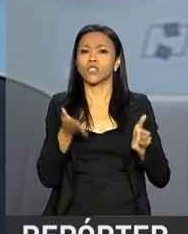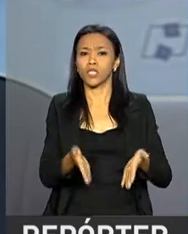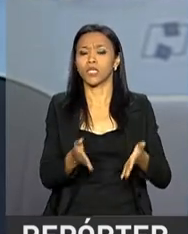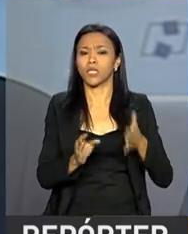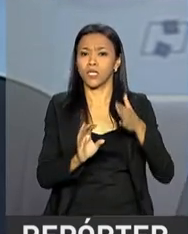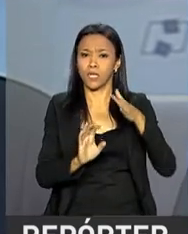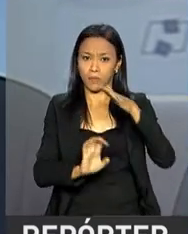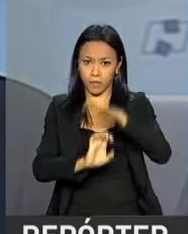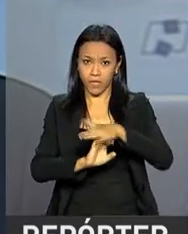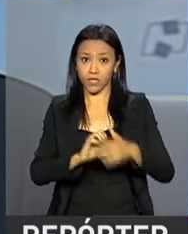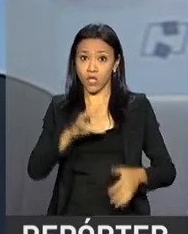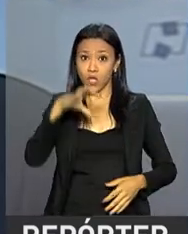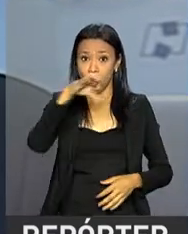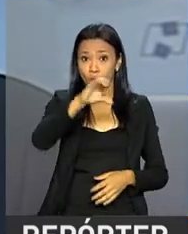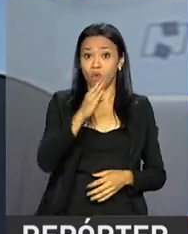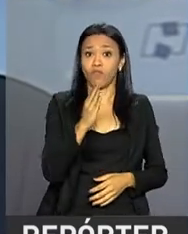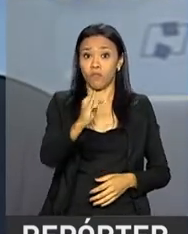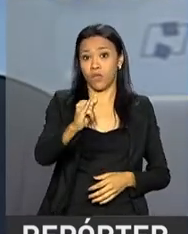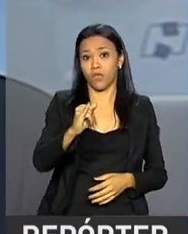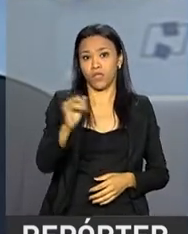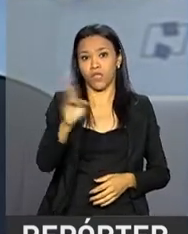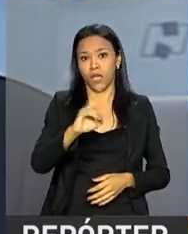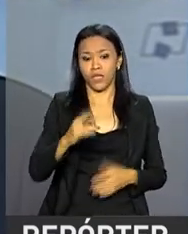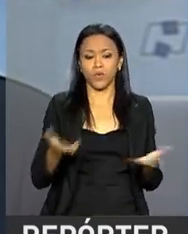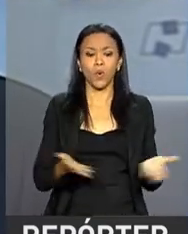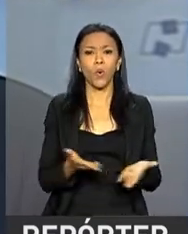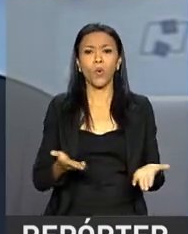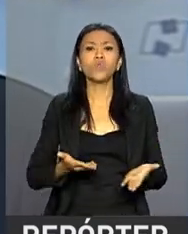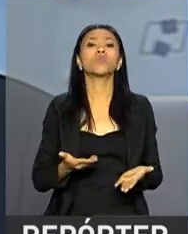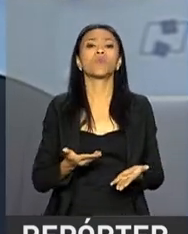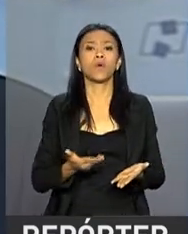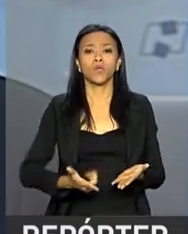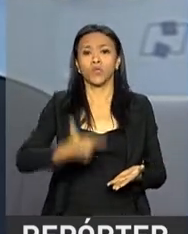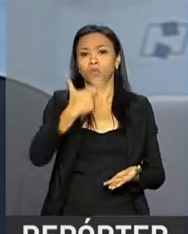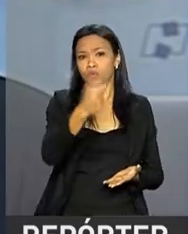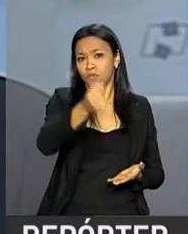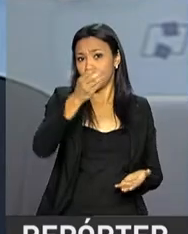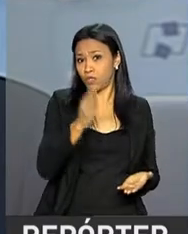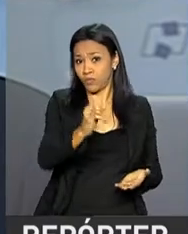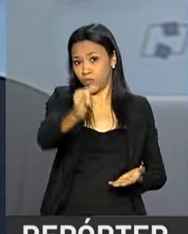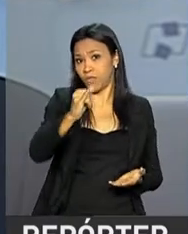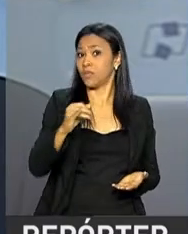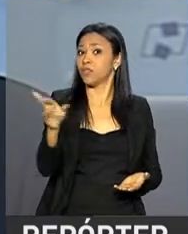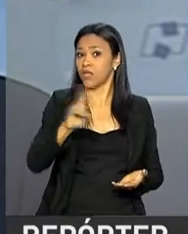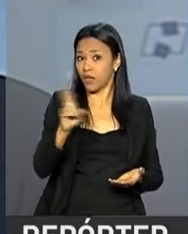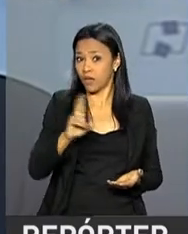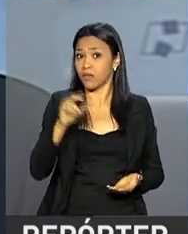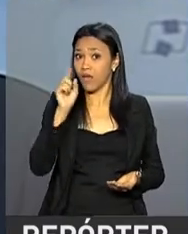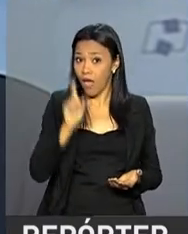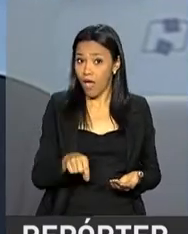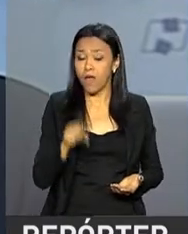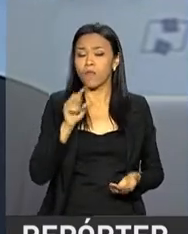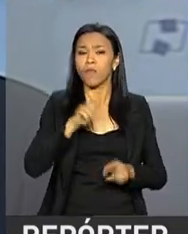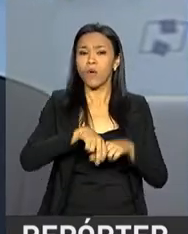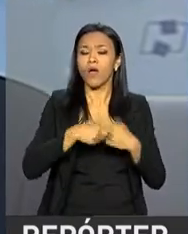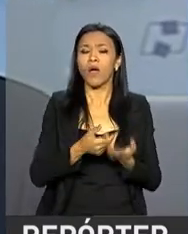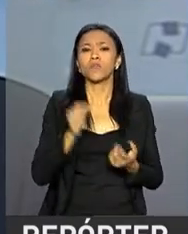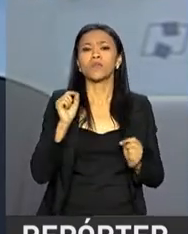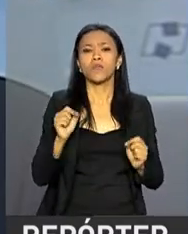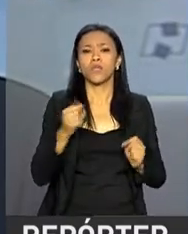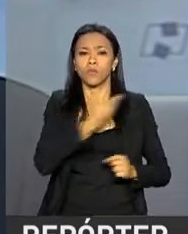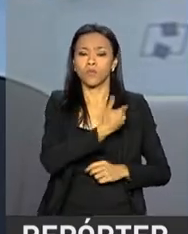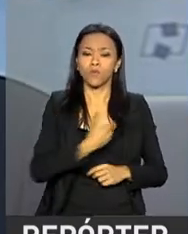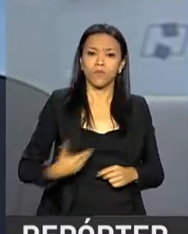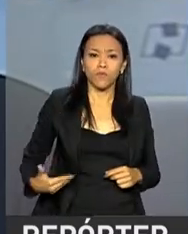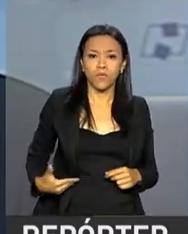9 bilhões de reais e hoje vale em torno de 20 bilhões de reais, fruto da percepção de o governo